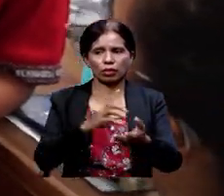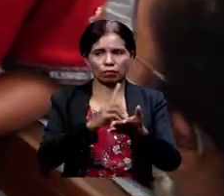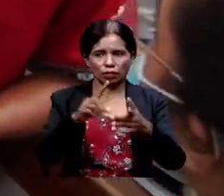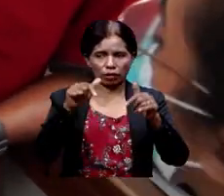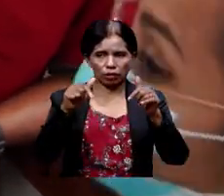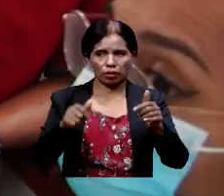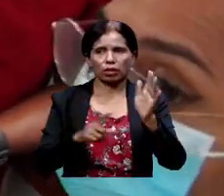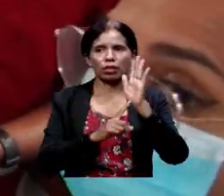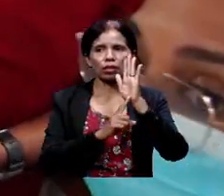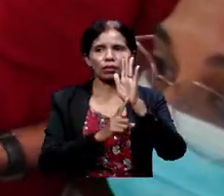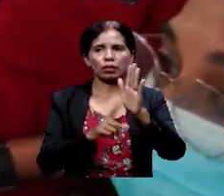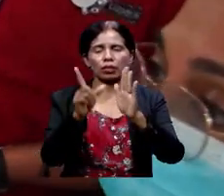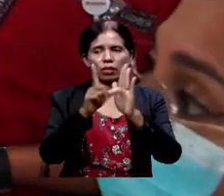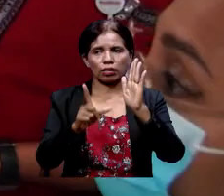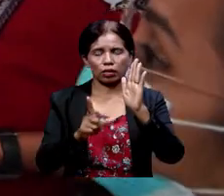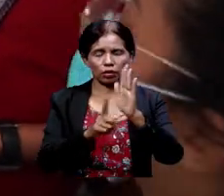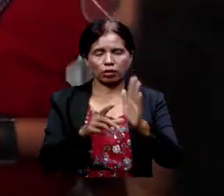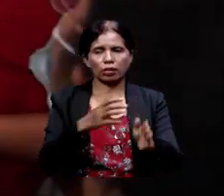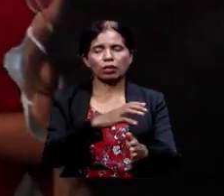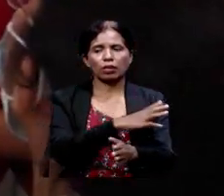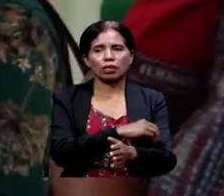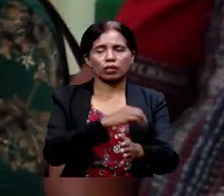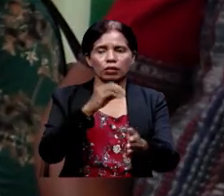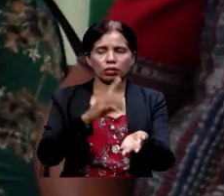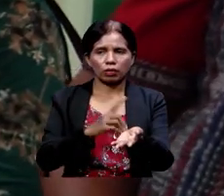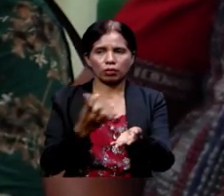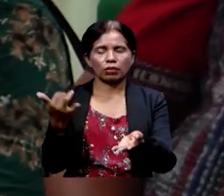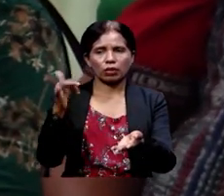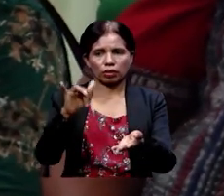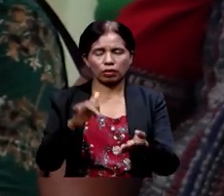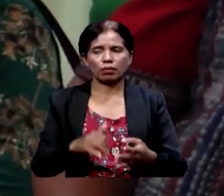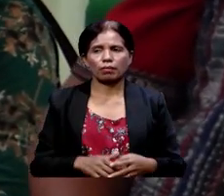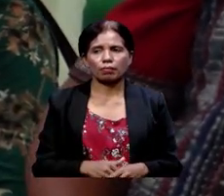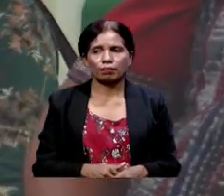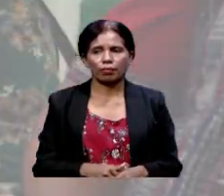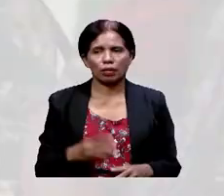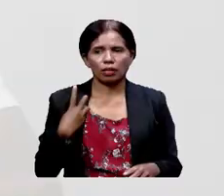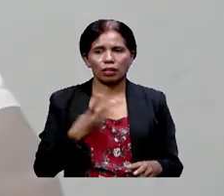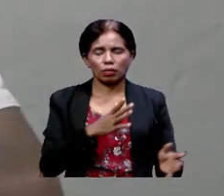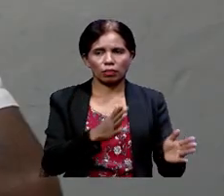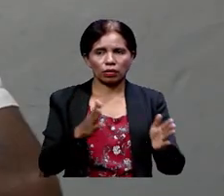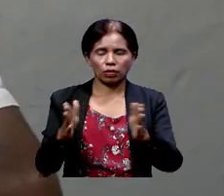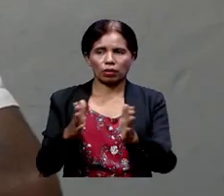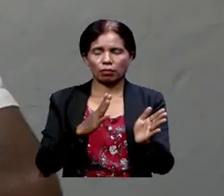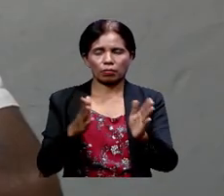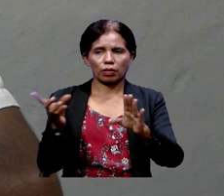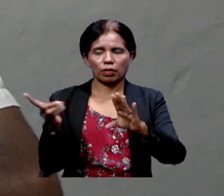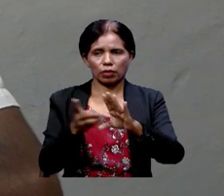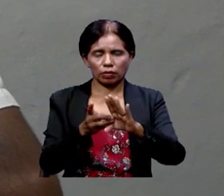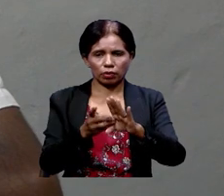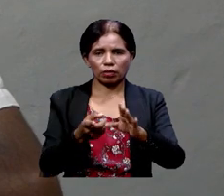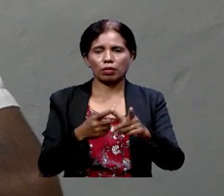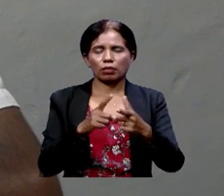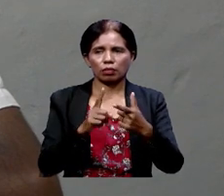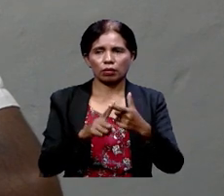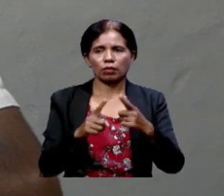se publica lista profissional saúde nebe aplica vaga refere. E tá processo ela prepara documentos. Documentos